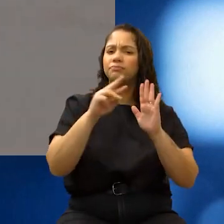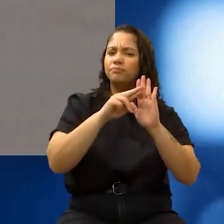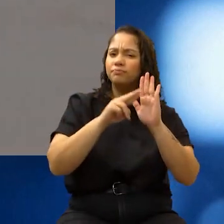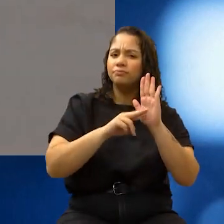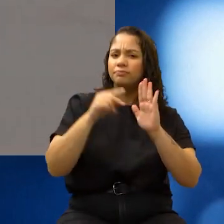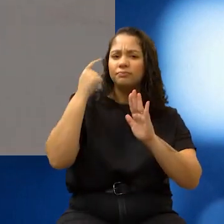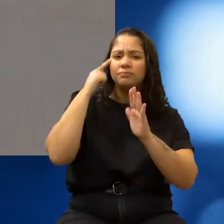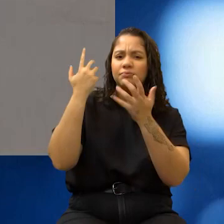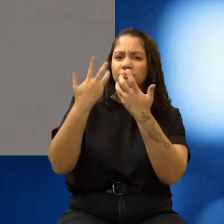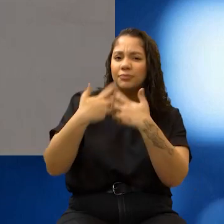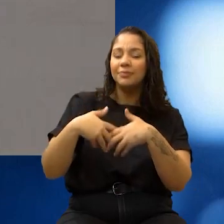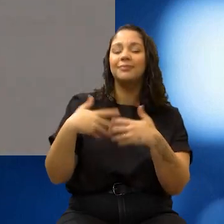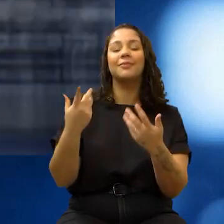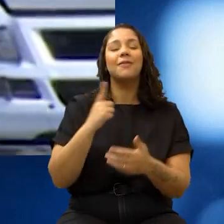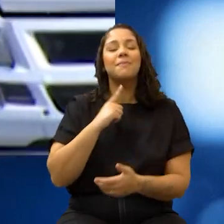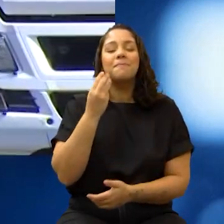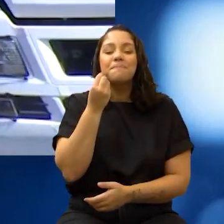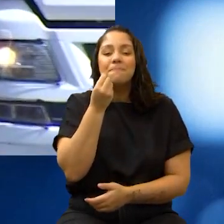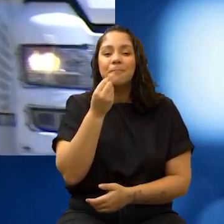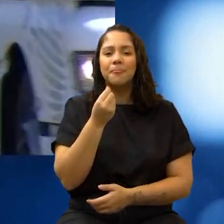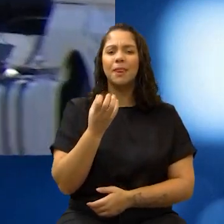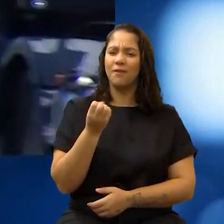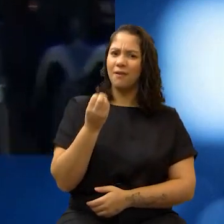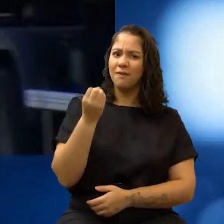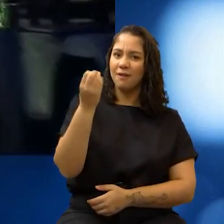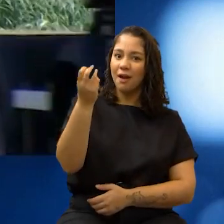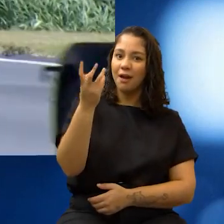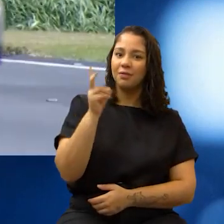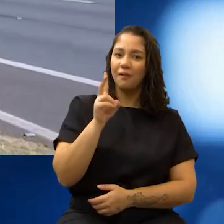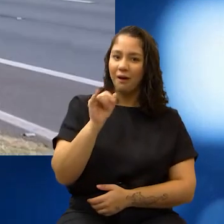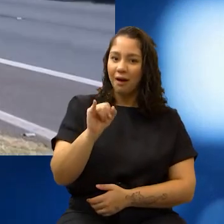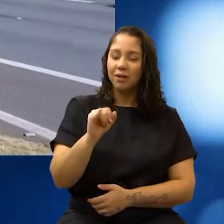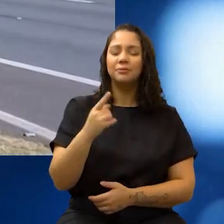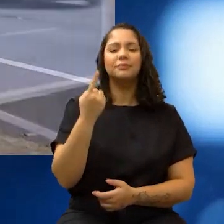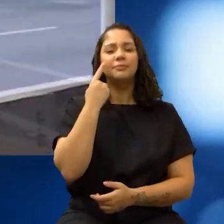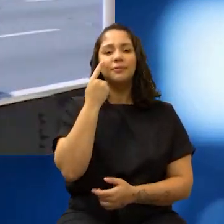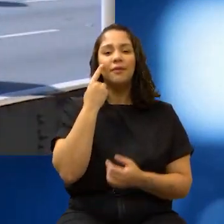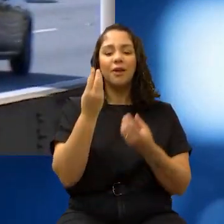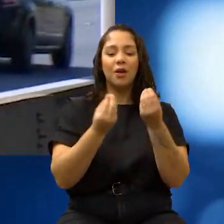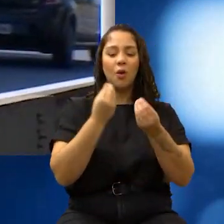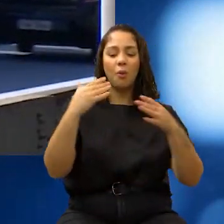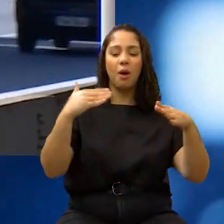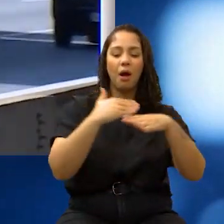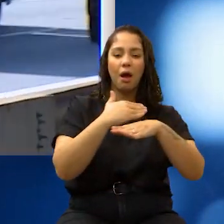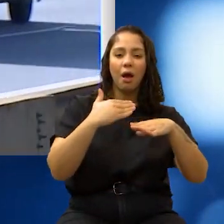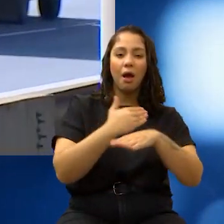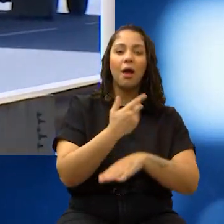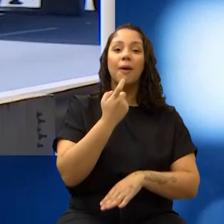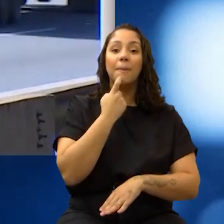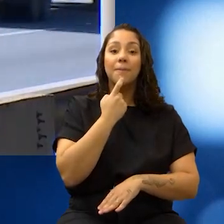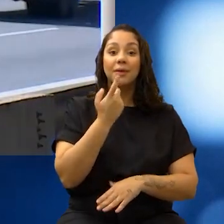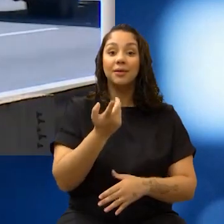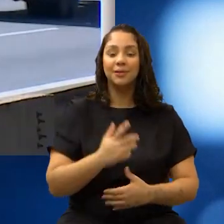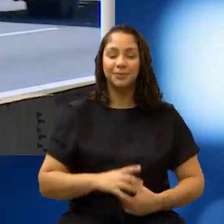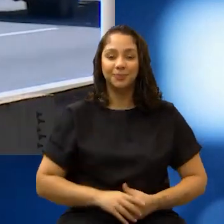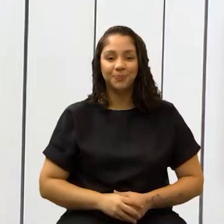que é de dar água na boca. Vai viajar? Confira o movimento nas estradas que cortam